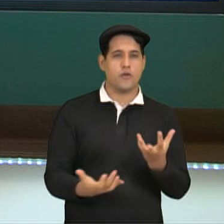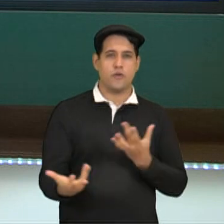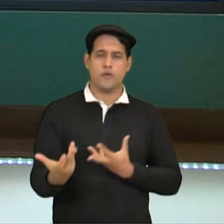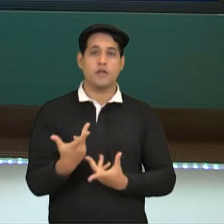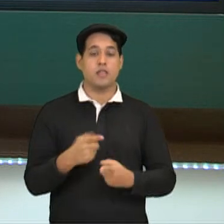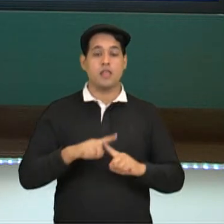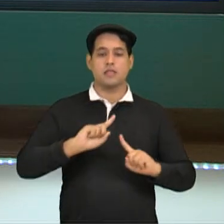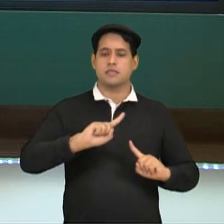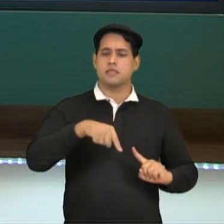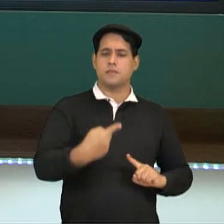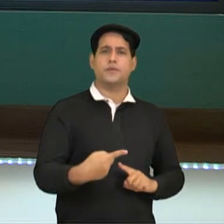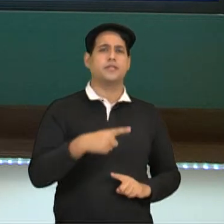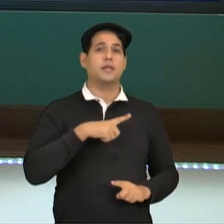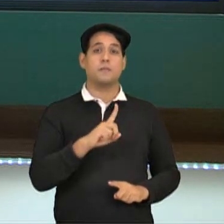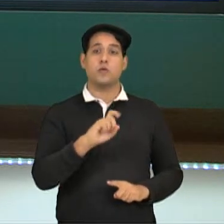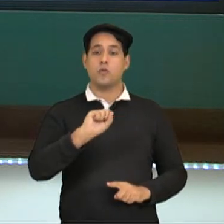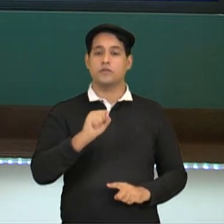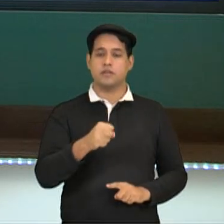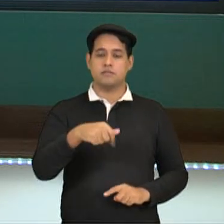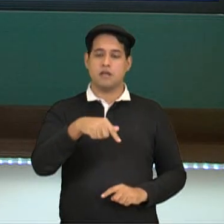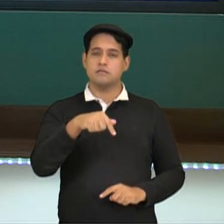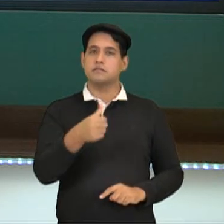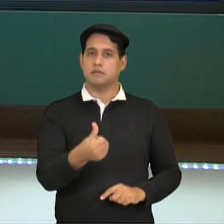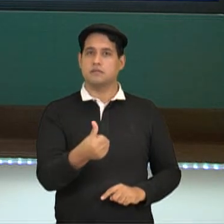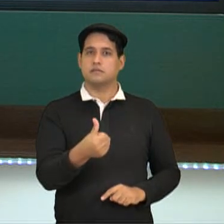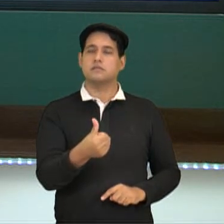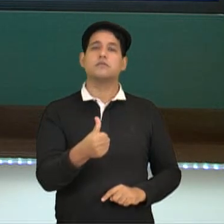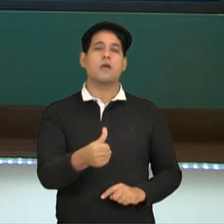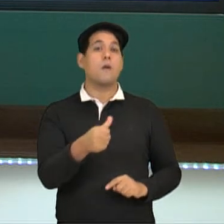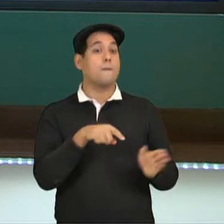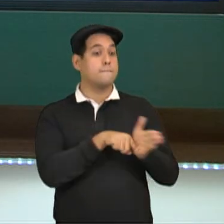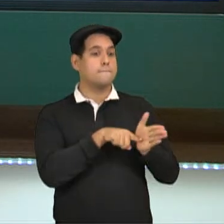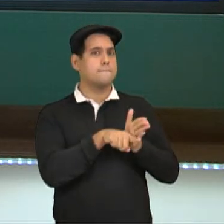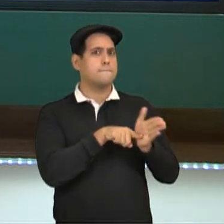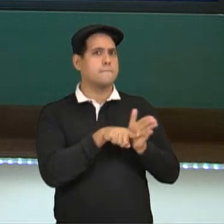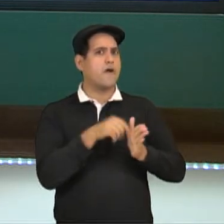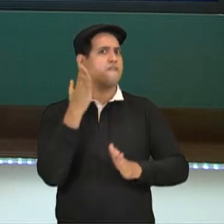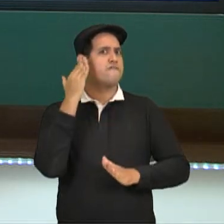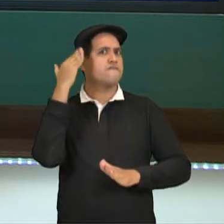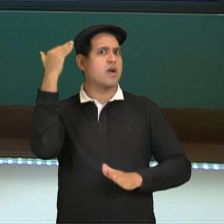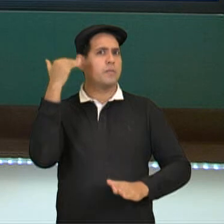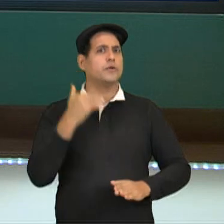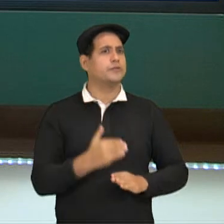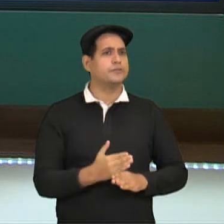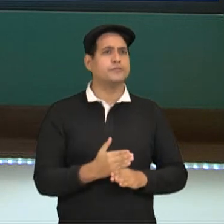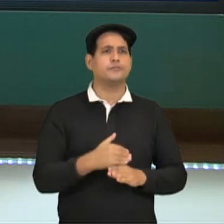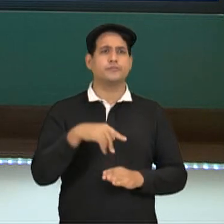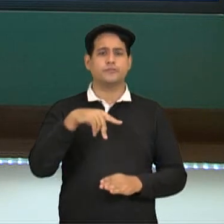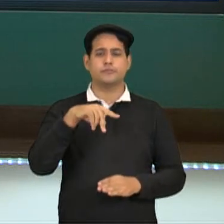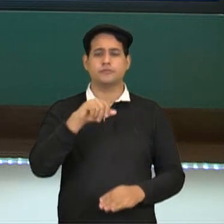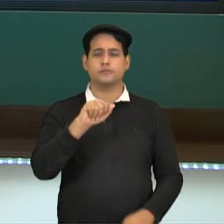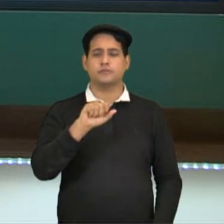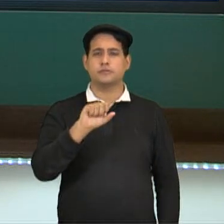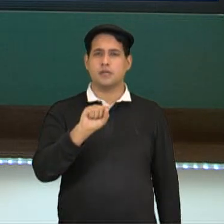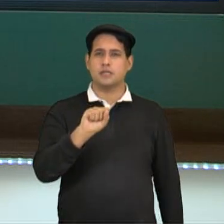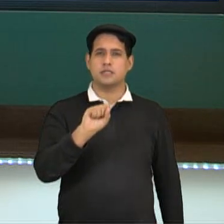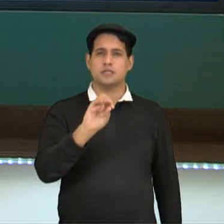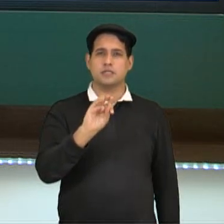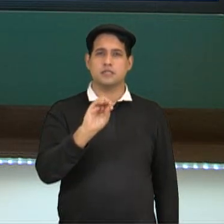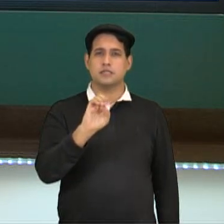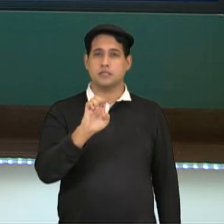Aí depois veio em 1876, né, o nosso pesquisador tão famoso, Louis Pasteur, que foi o